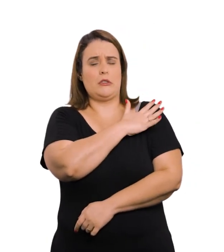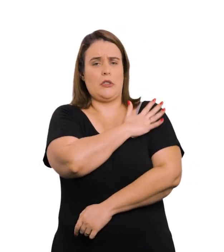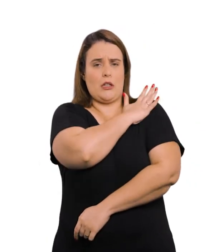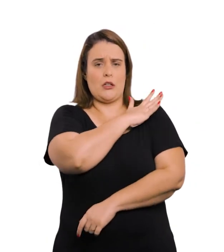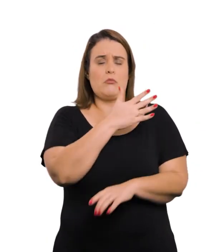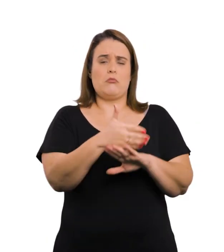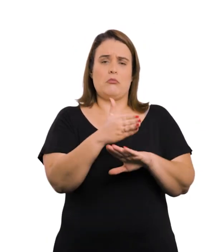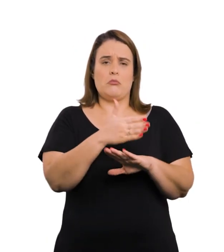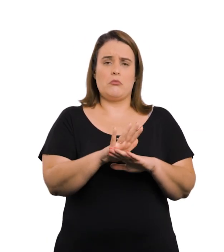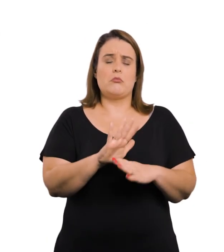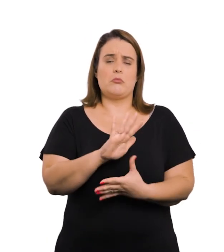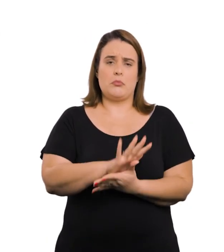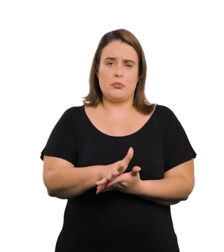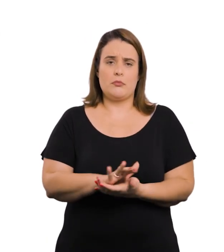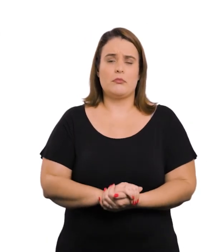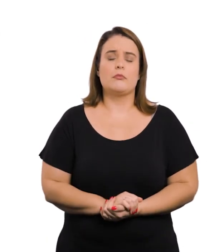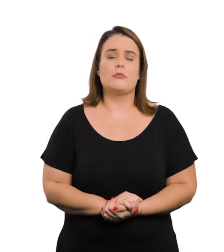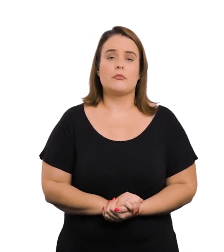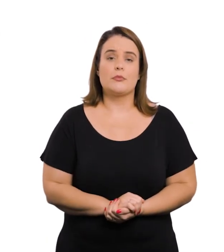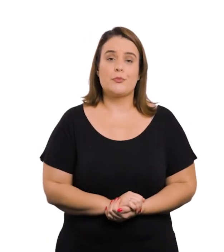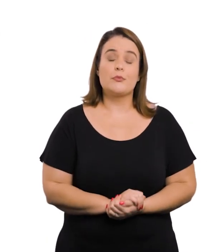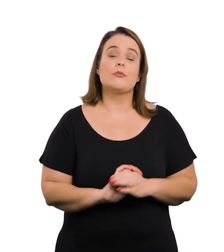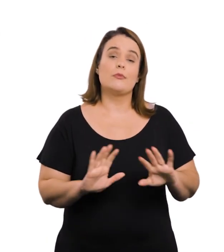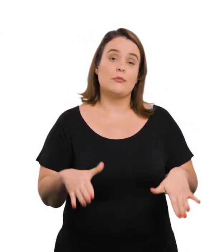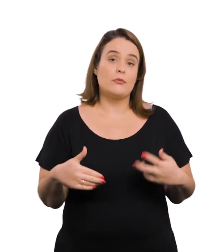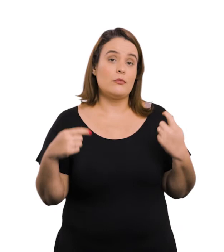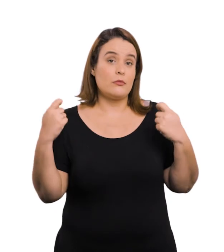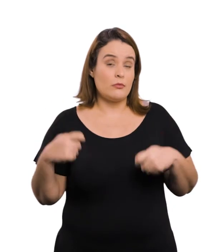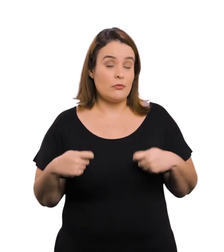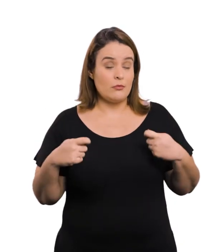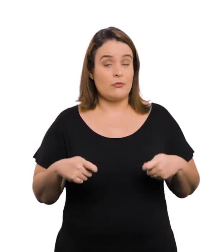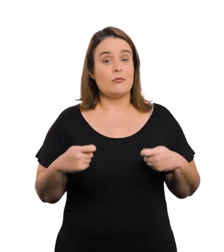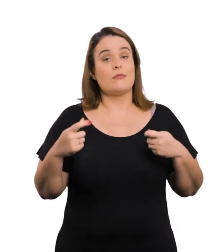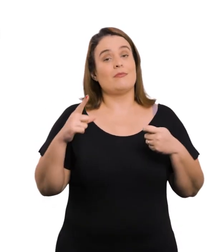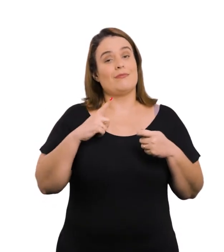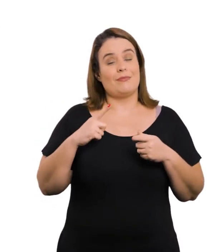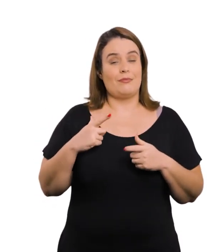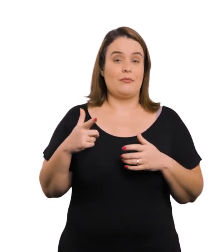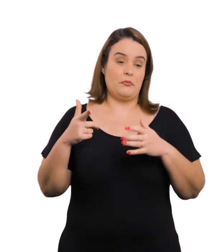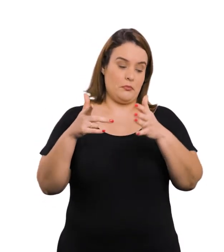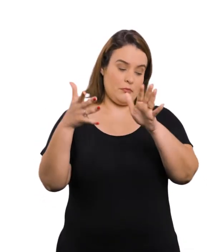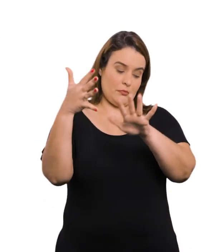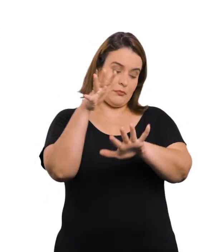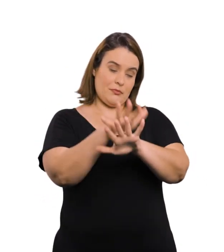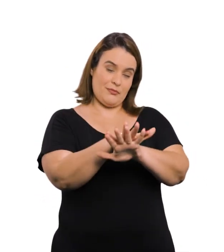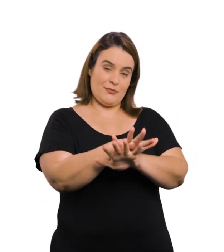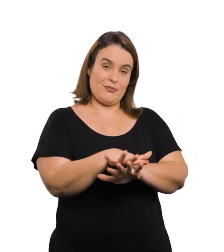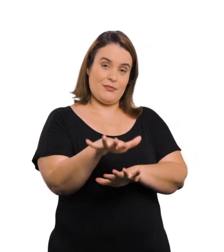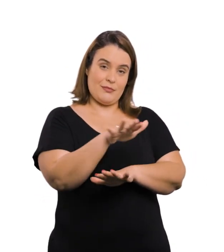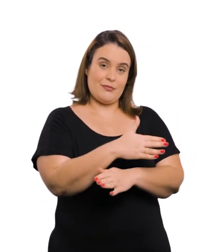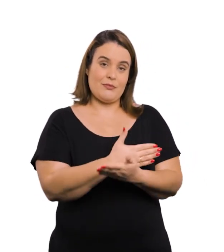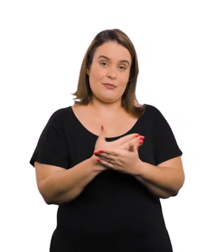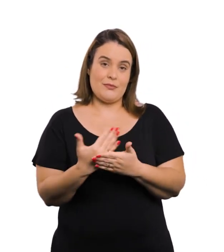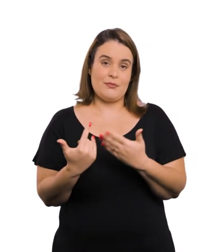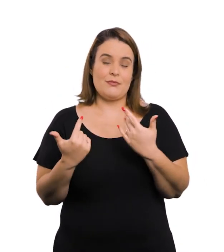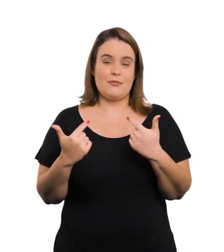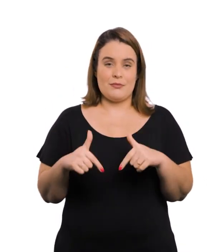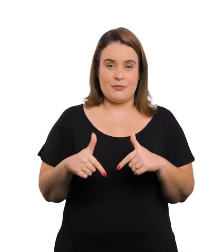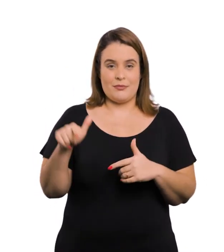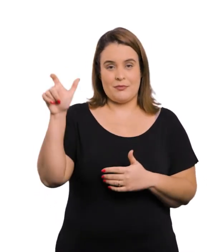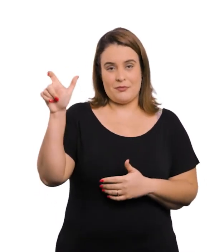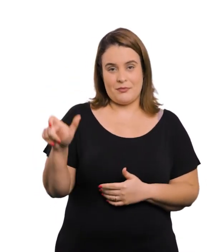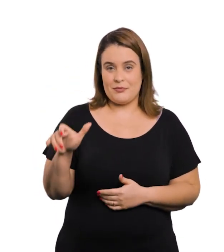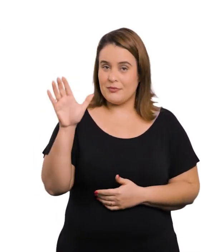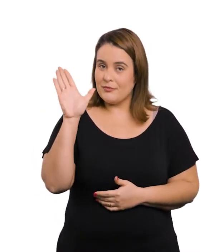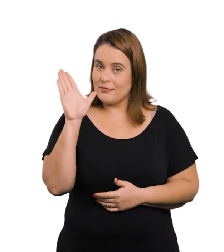de deficiência. Por fim, recomenda-se que sejam realizadas ações de integração para o início das atividades laborais